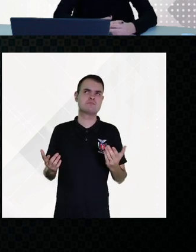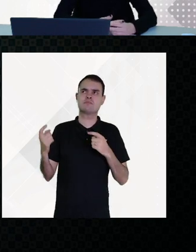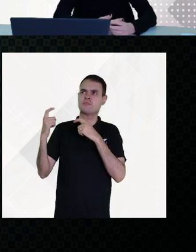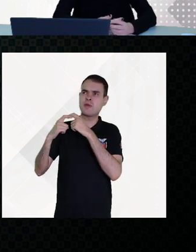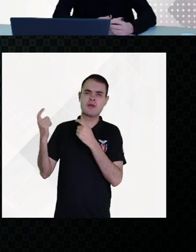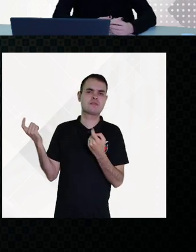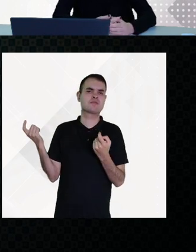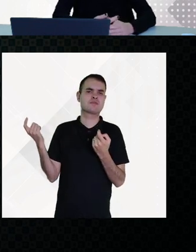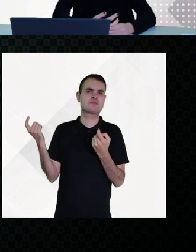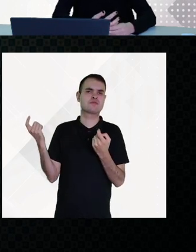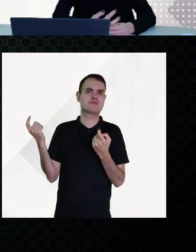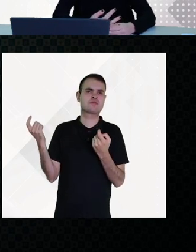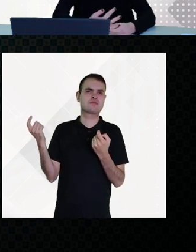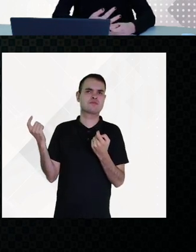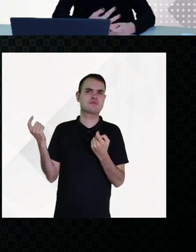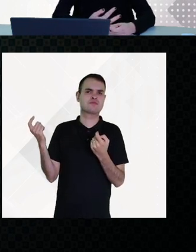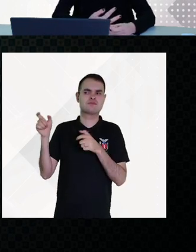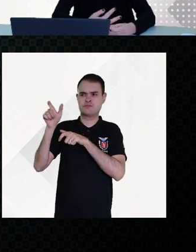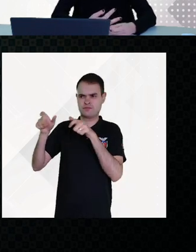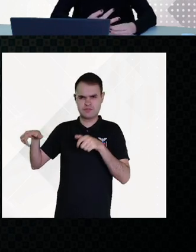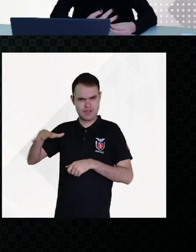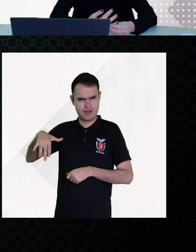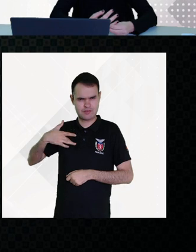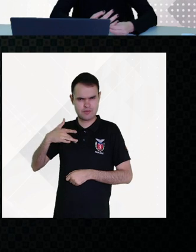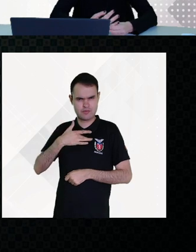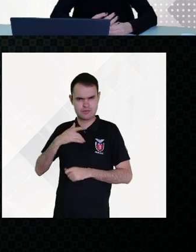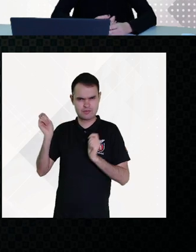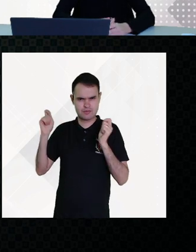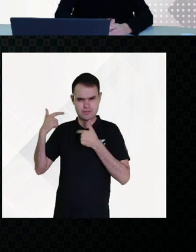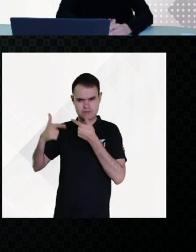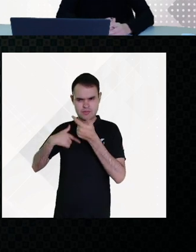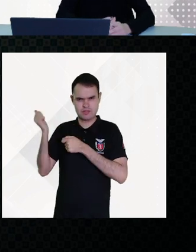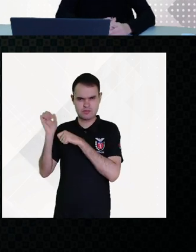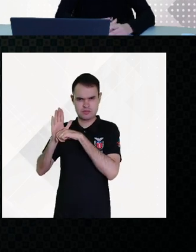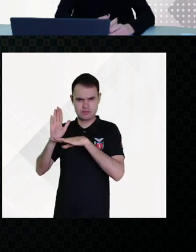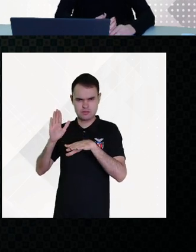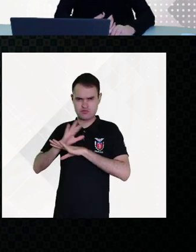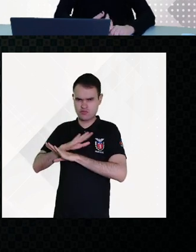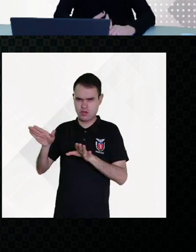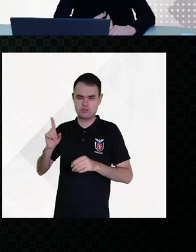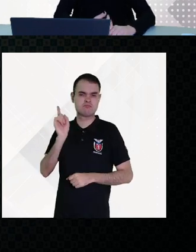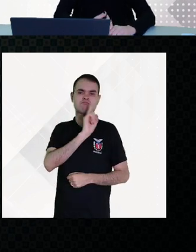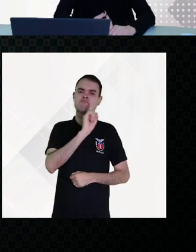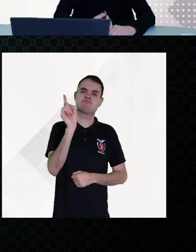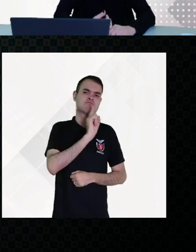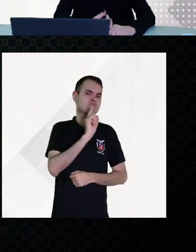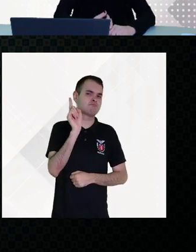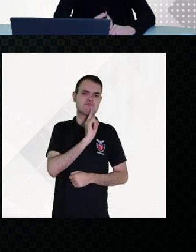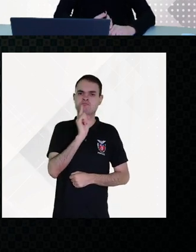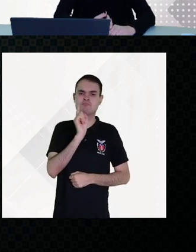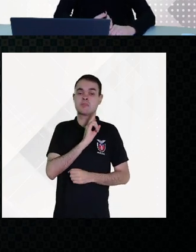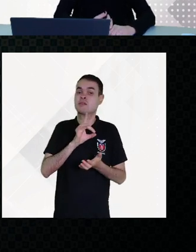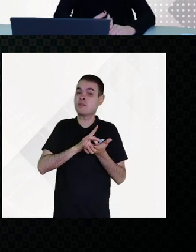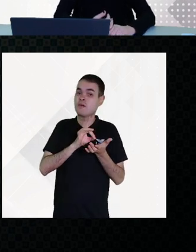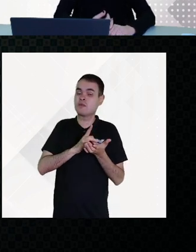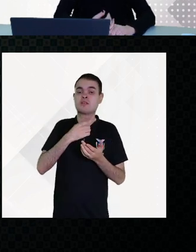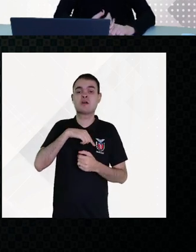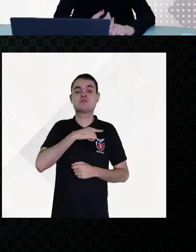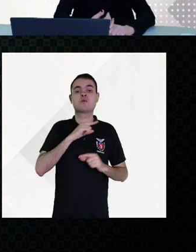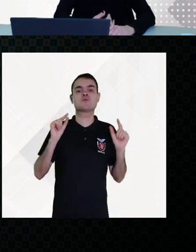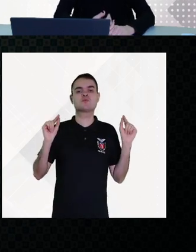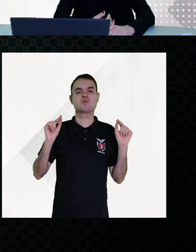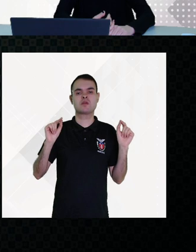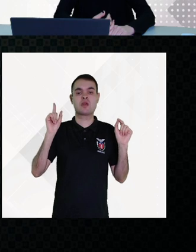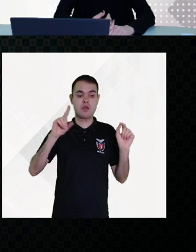médico, é só pessoal da área da saúde que pode trabalhar com tecnologia assistiva, não. A gente faz, na verdade, é fruto